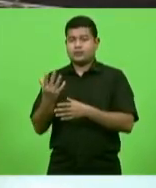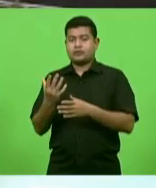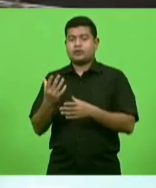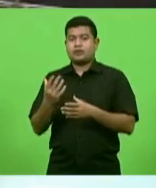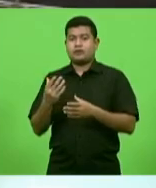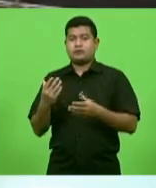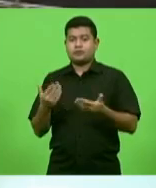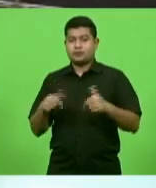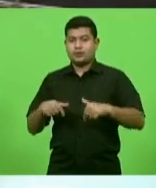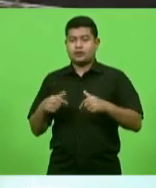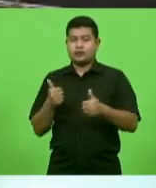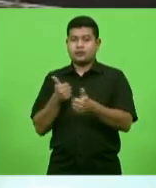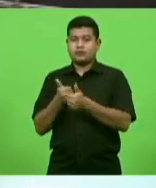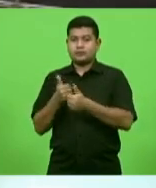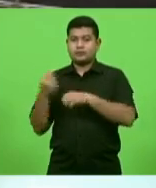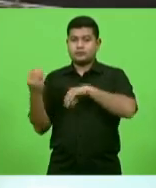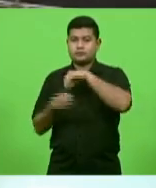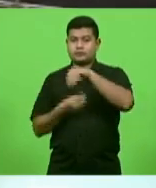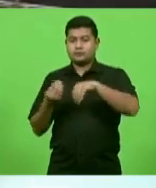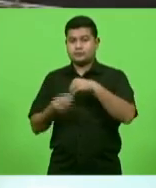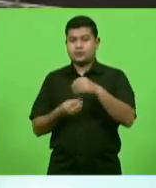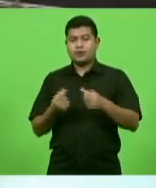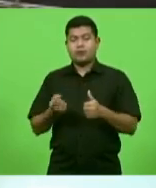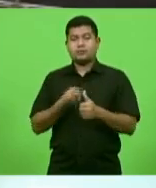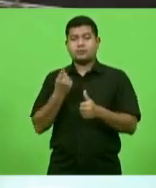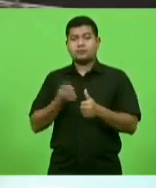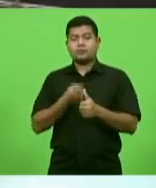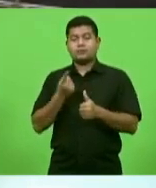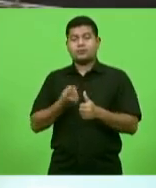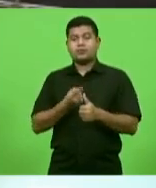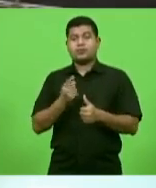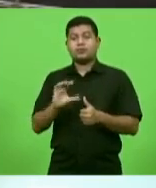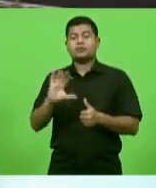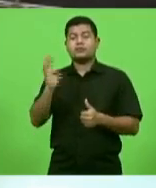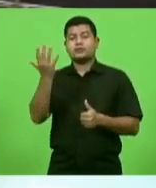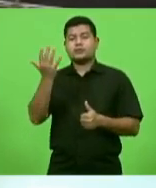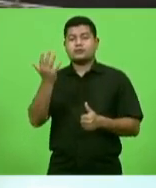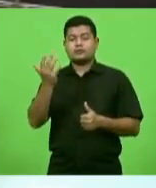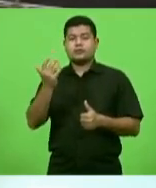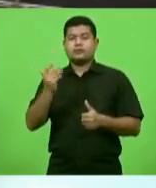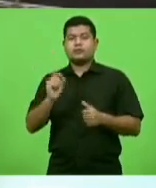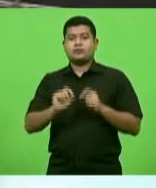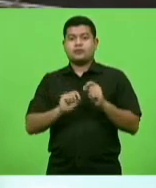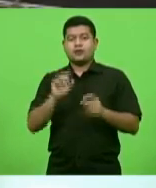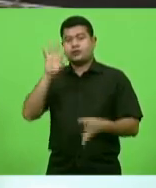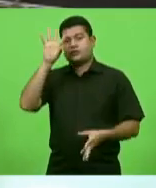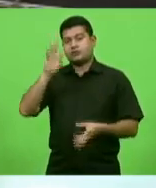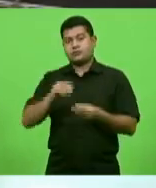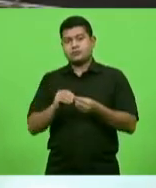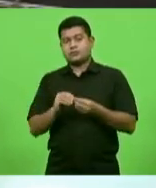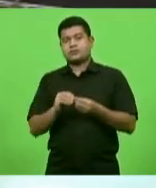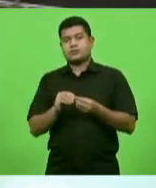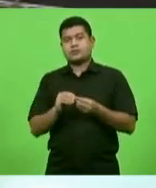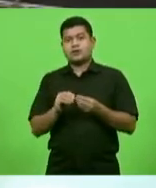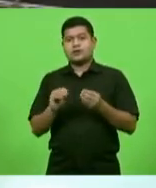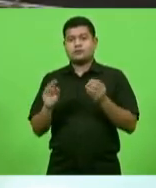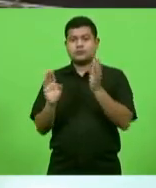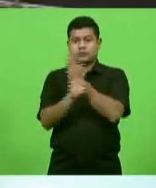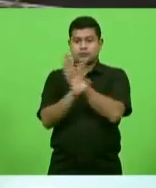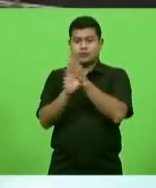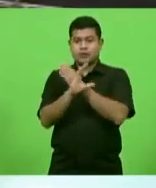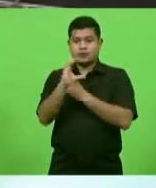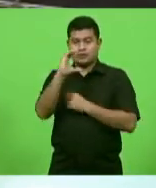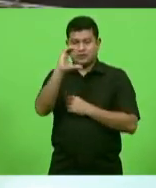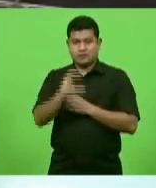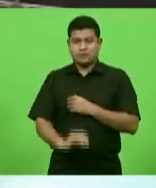neste primeiro facto das conclusões do inquérito civil público